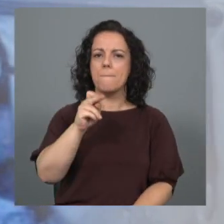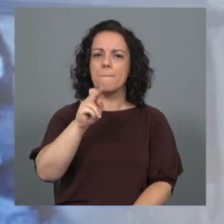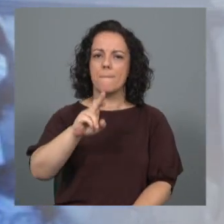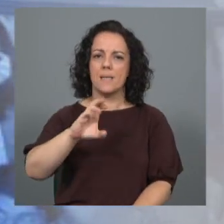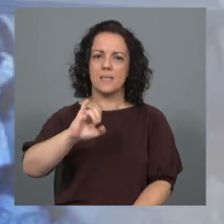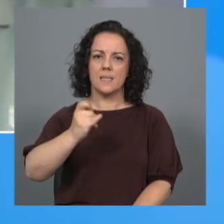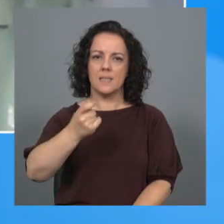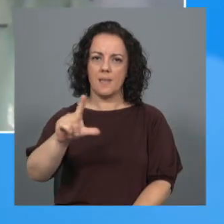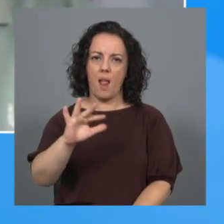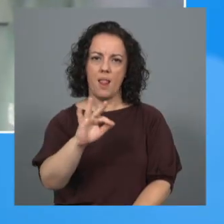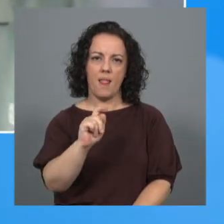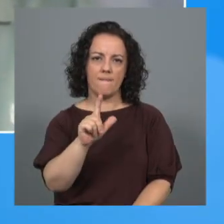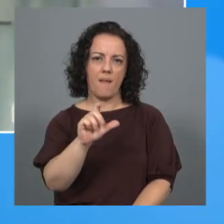Felgueiras.